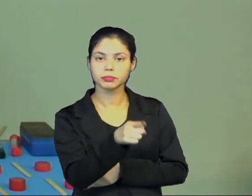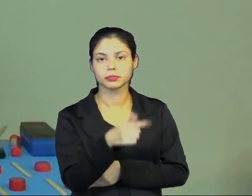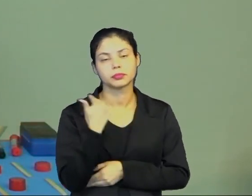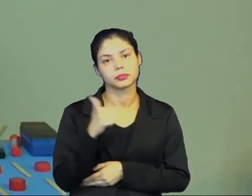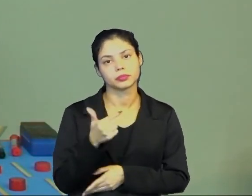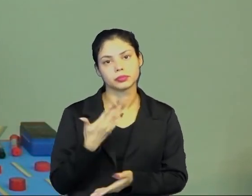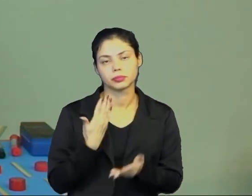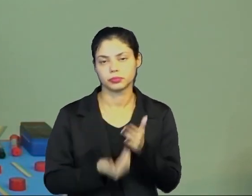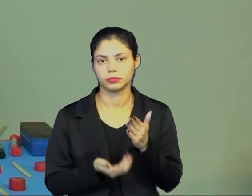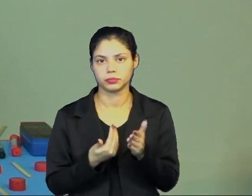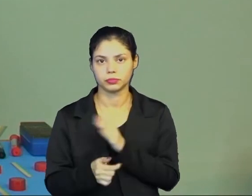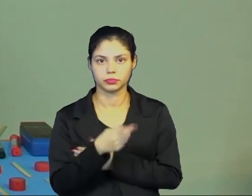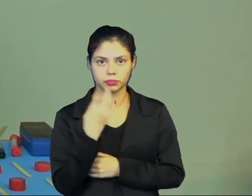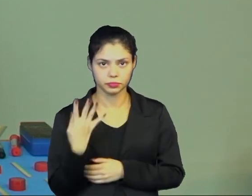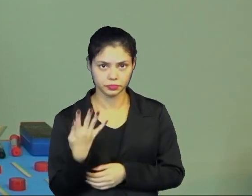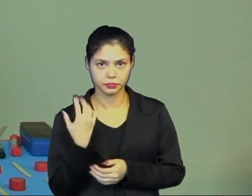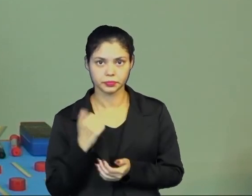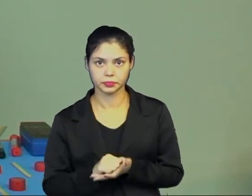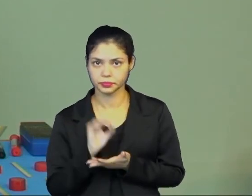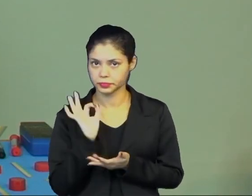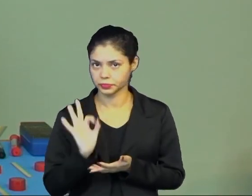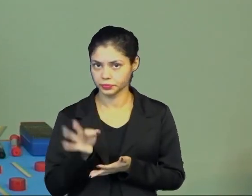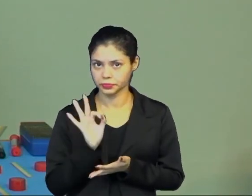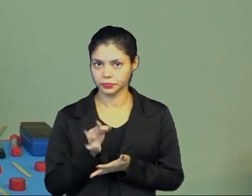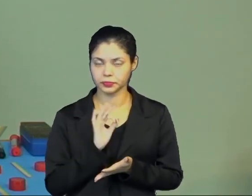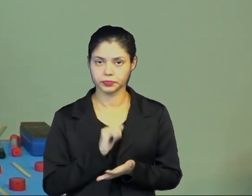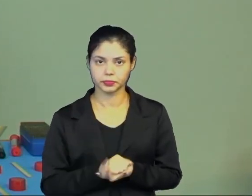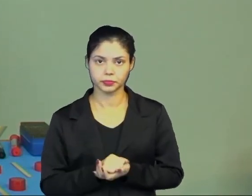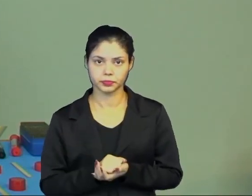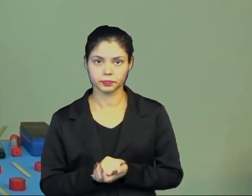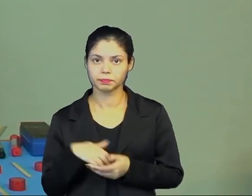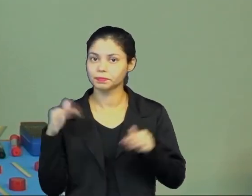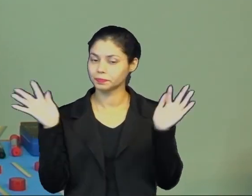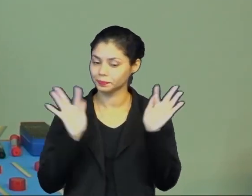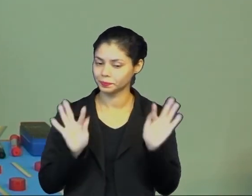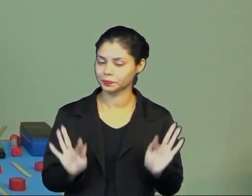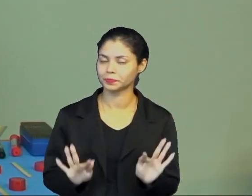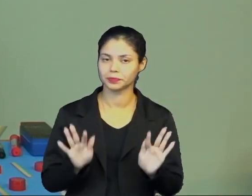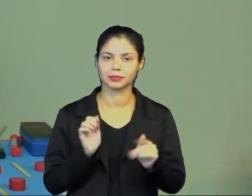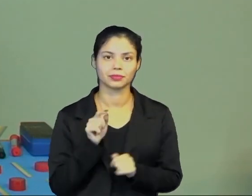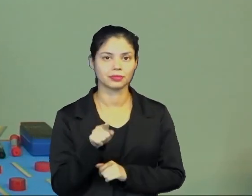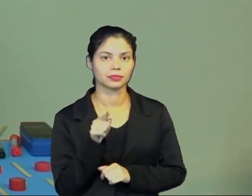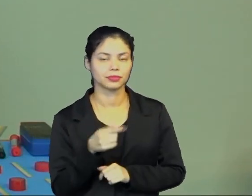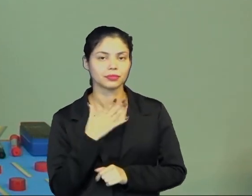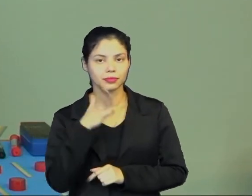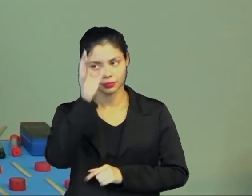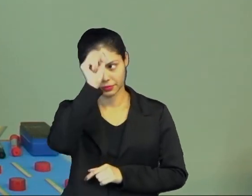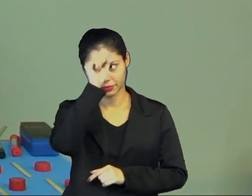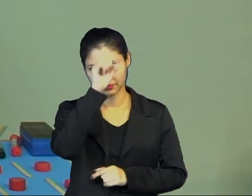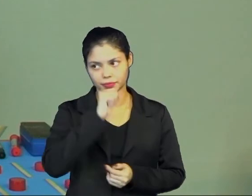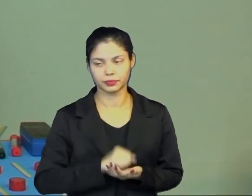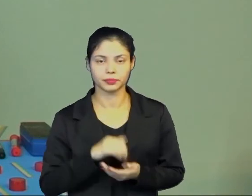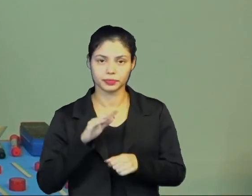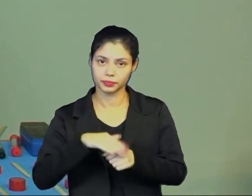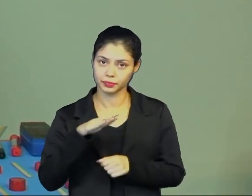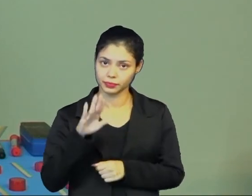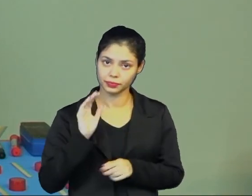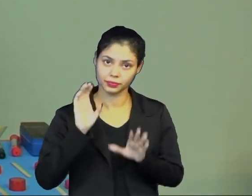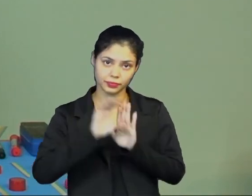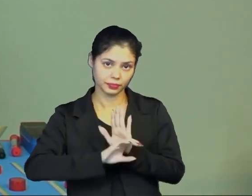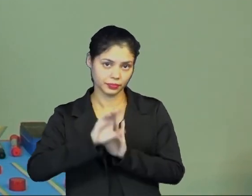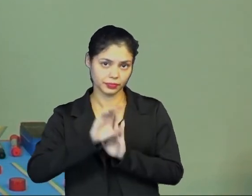não perder a contagem. Correto? Eu fico muito feliz que vocês tenham aprendido mais